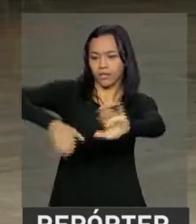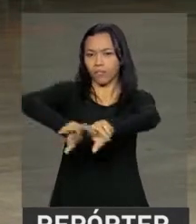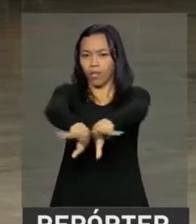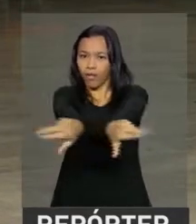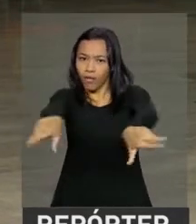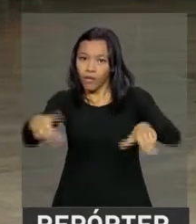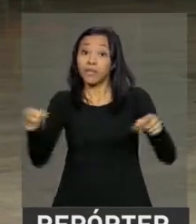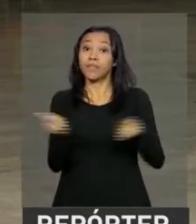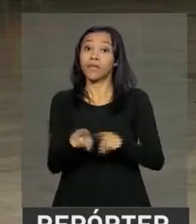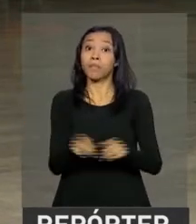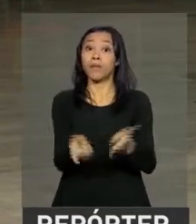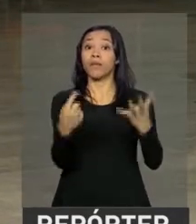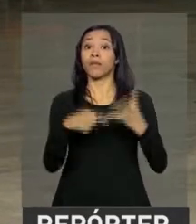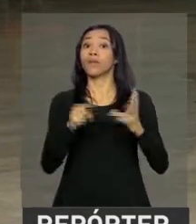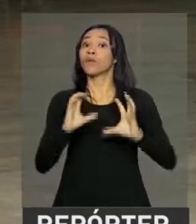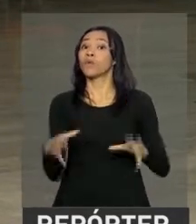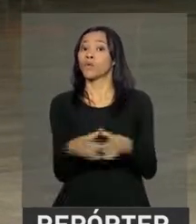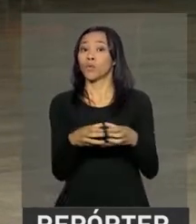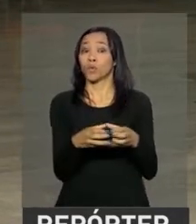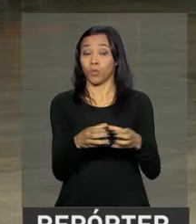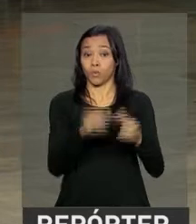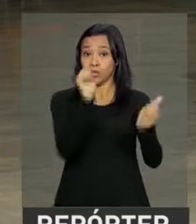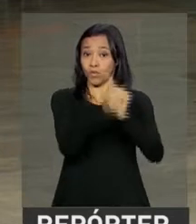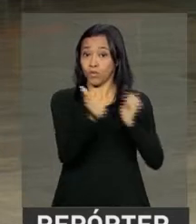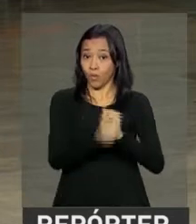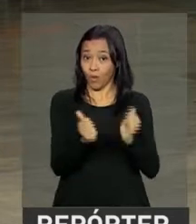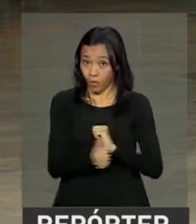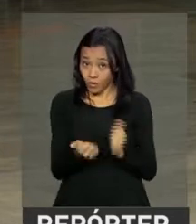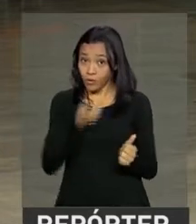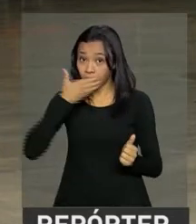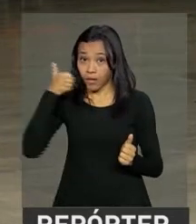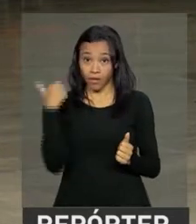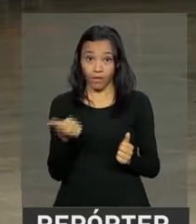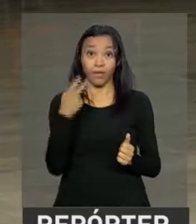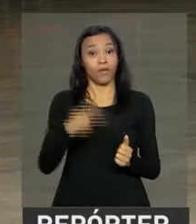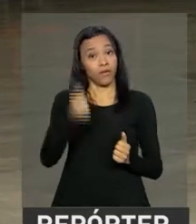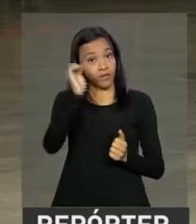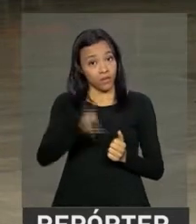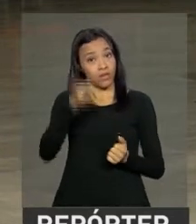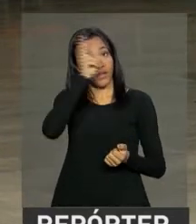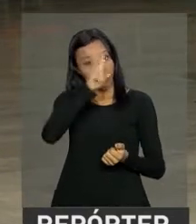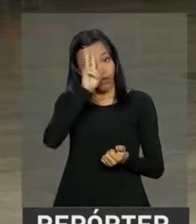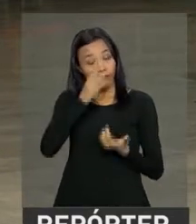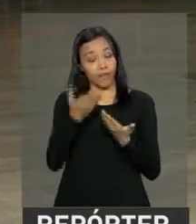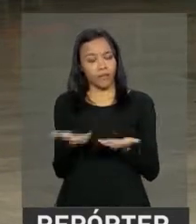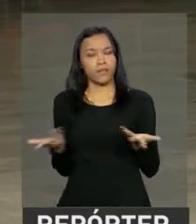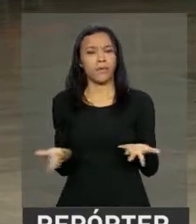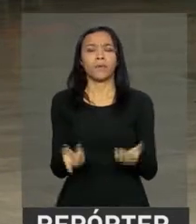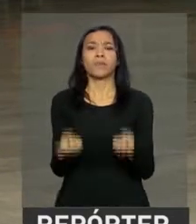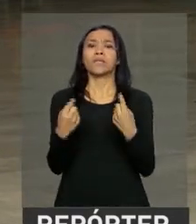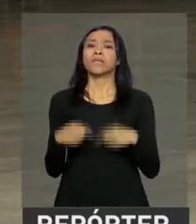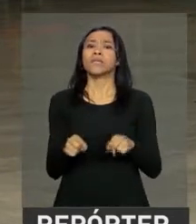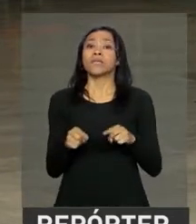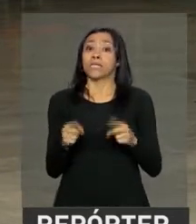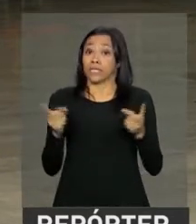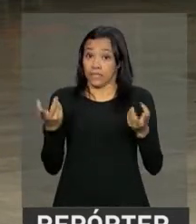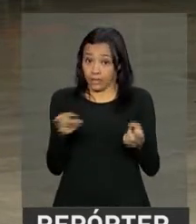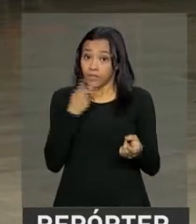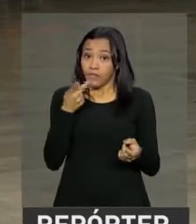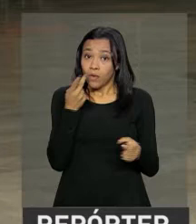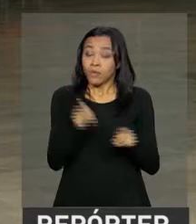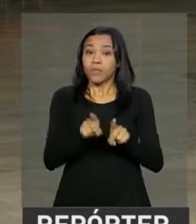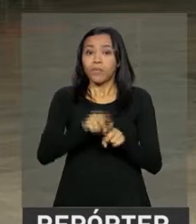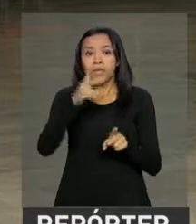em diversas modalidades, o melhor desempenho de uma delegação brasileira na história dos Jogos Olímpicos. Michel Temer disse ainda